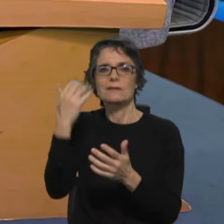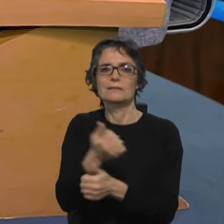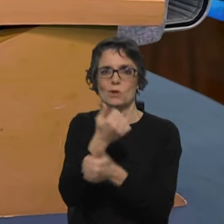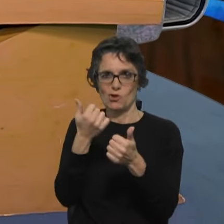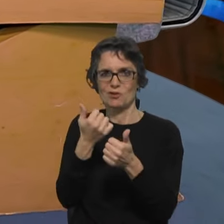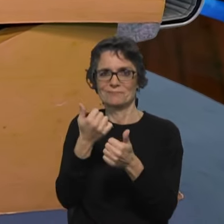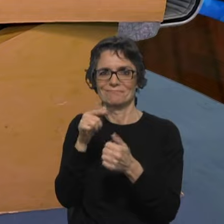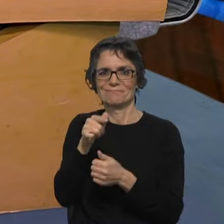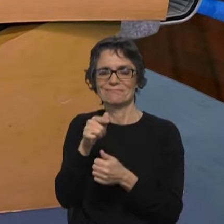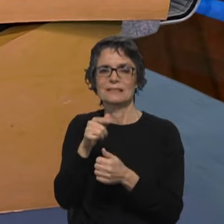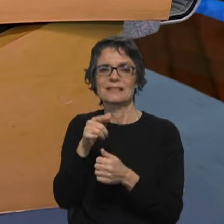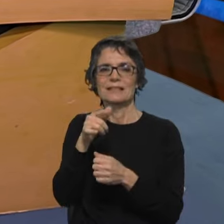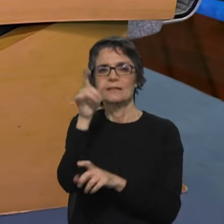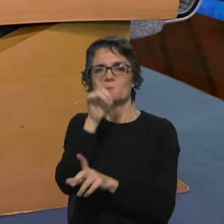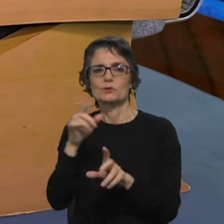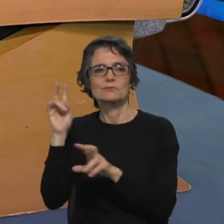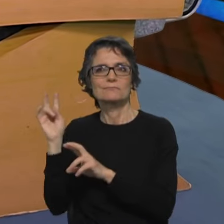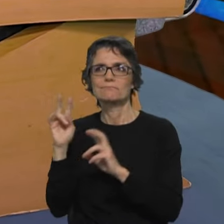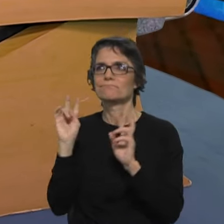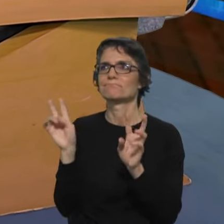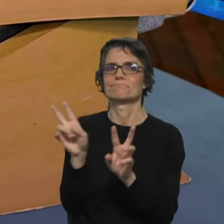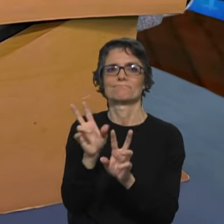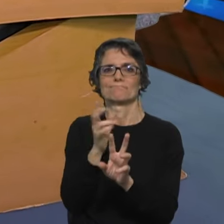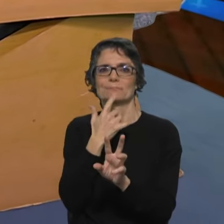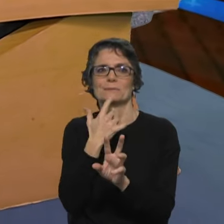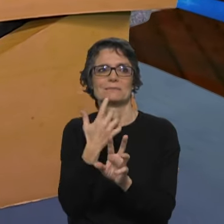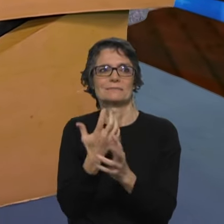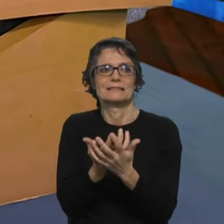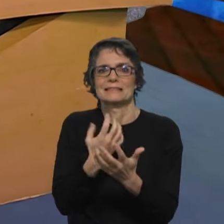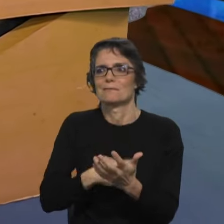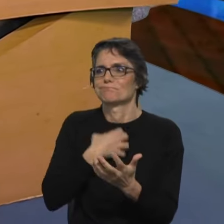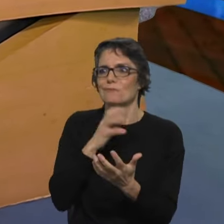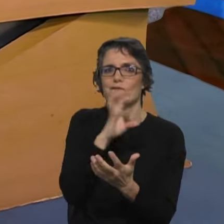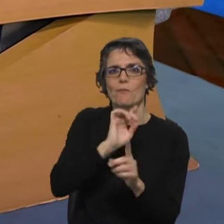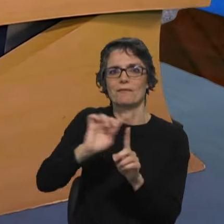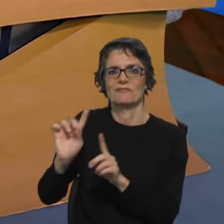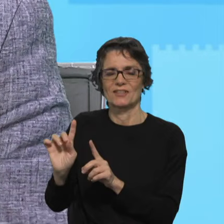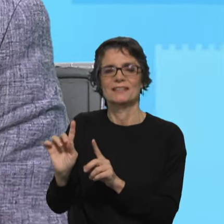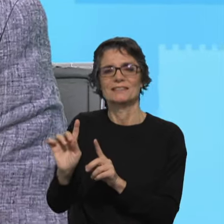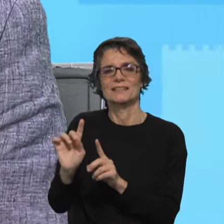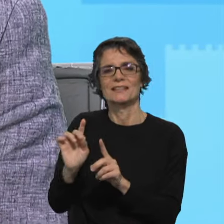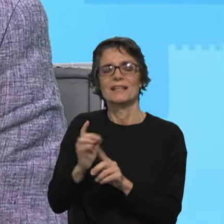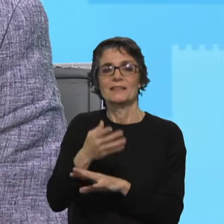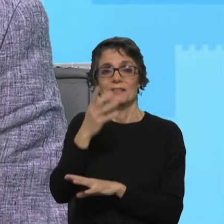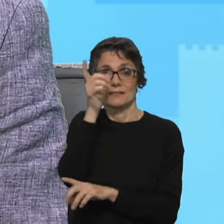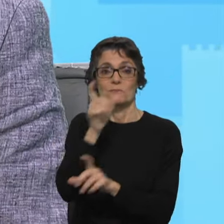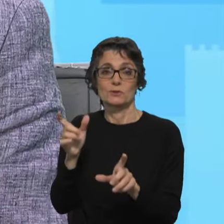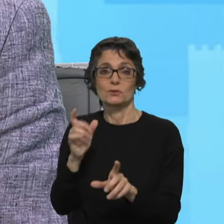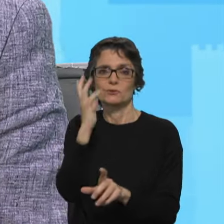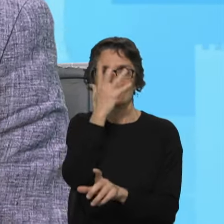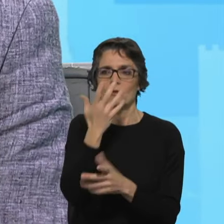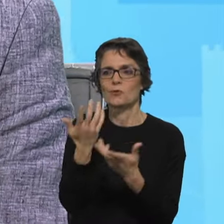recriações dos últimos dias da vida terrena de Jesus ganhem vida, corpo e voz, através de pessoas de hoje, para